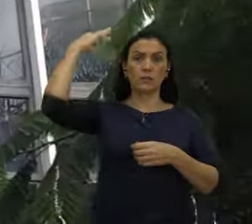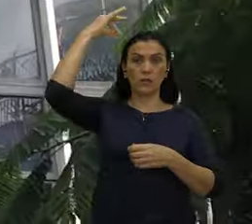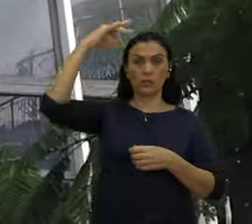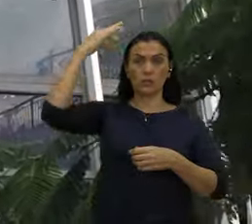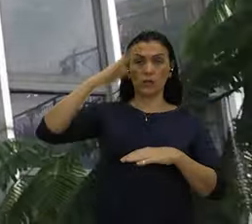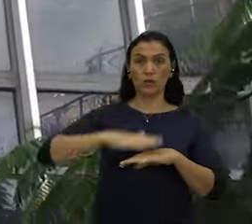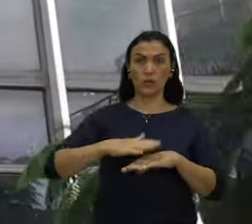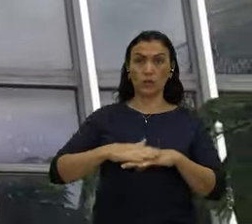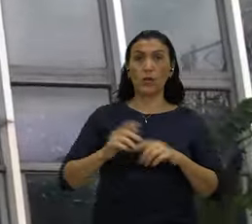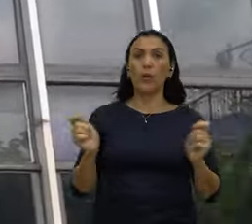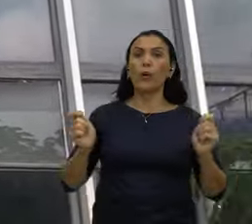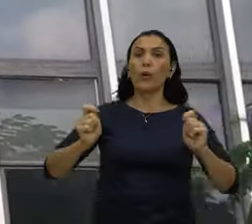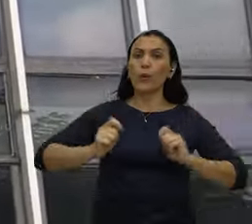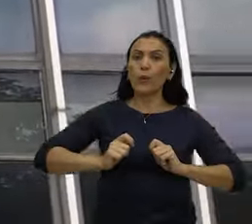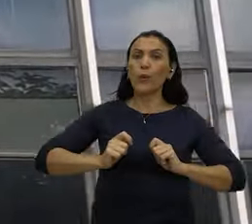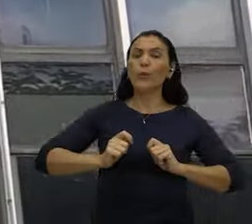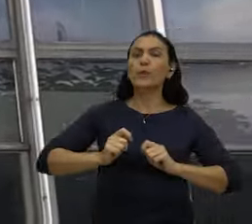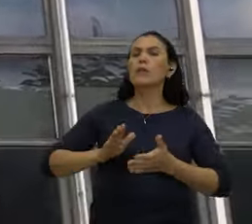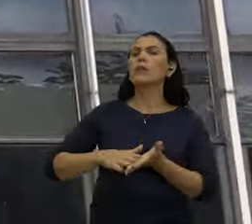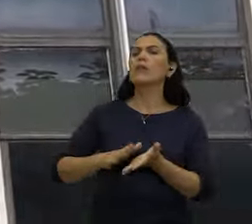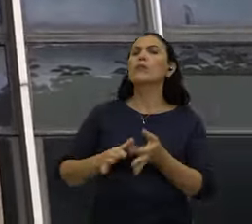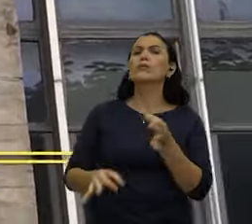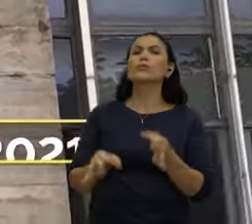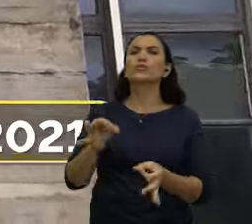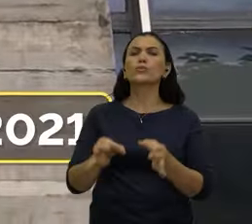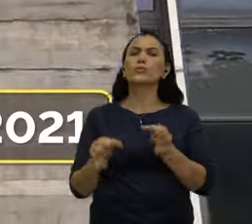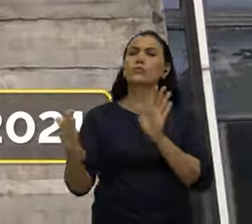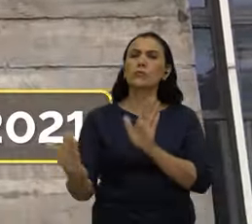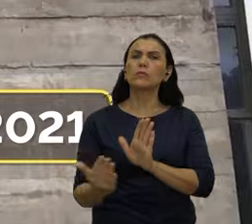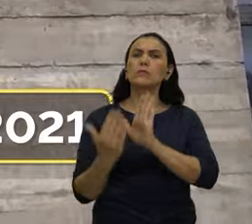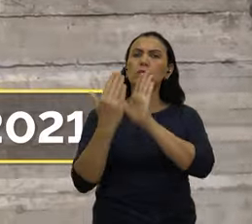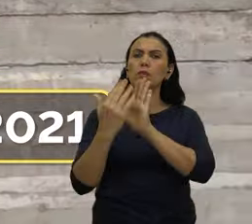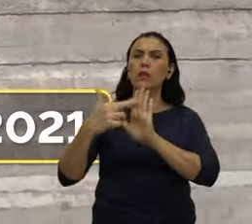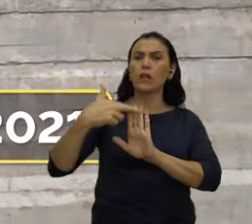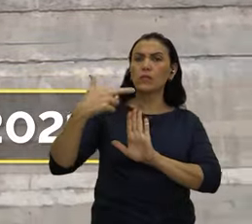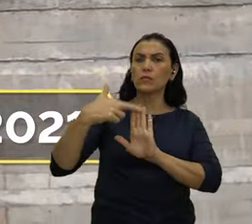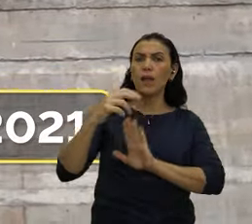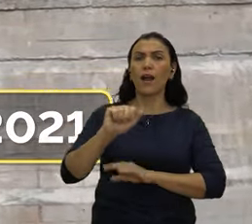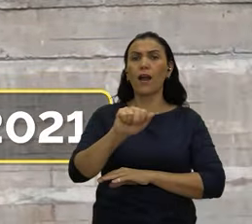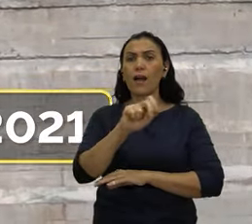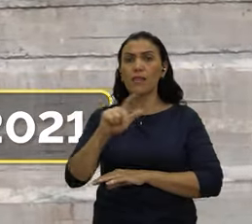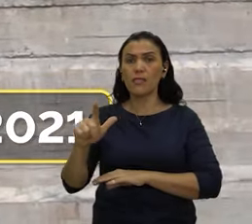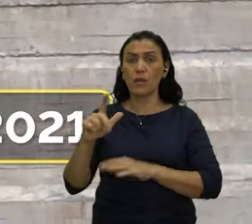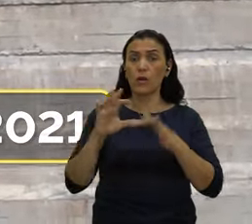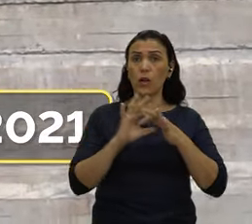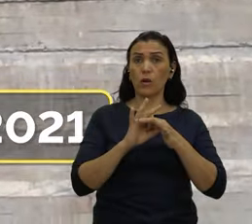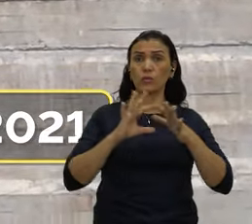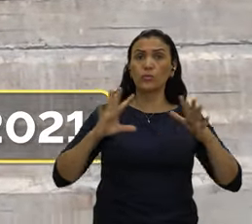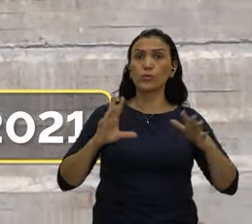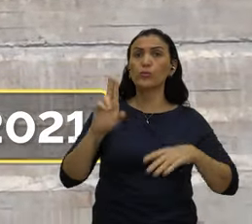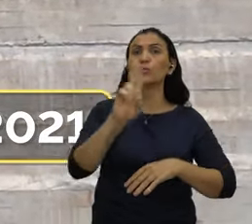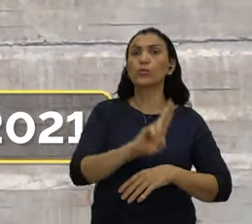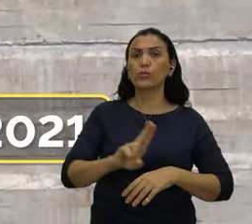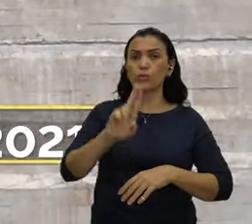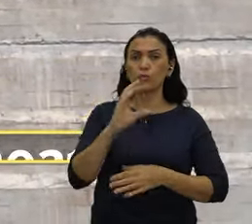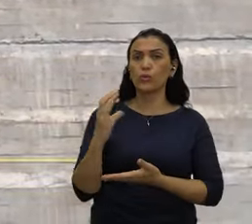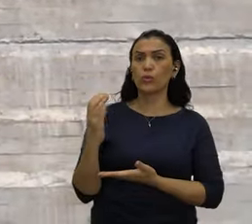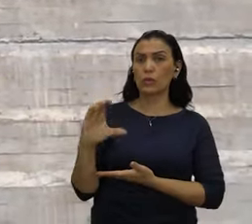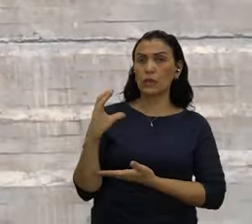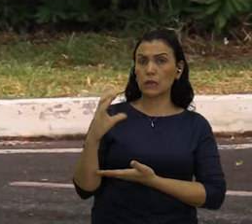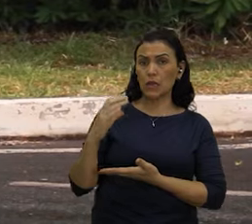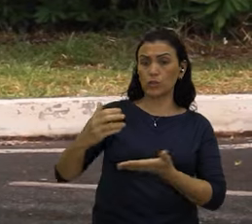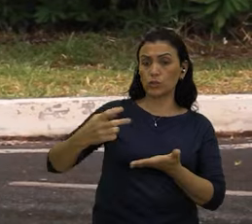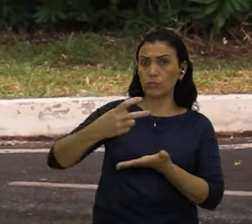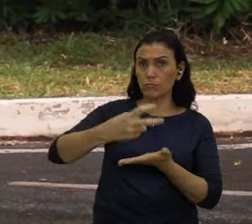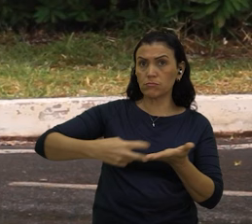Isso porque a distribuidora estadual acionou a justiça para contestar uma resolução da ANEEL que autorizou a utilização de